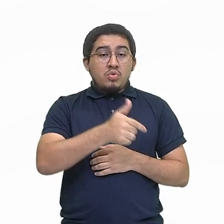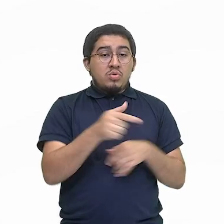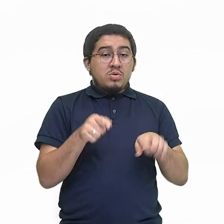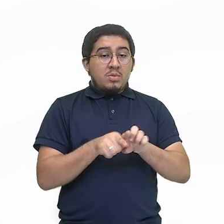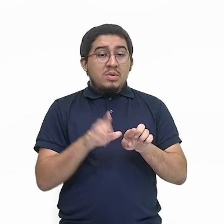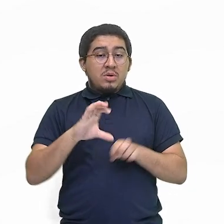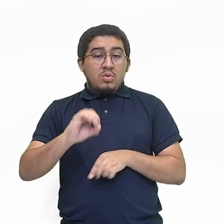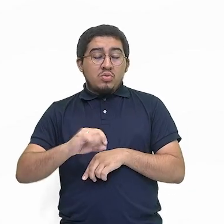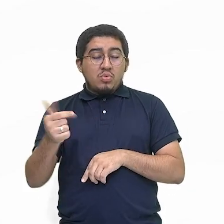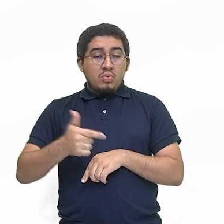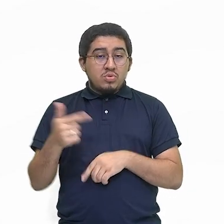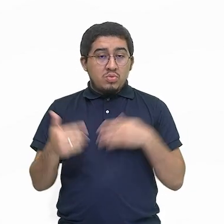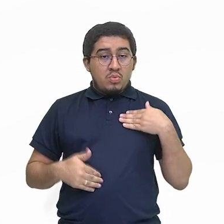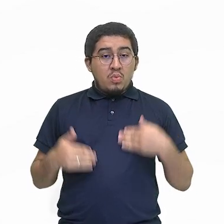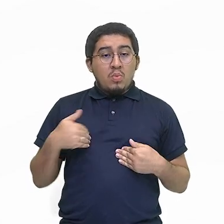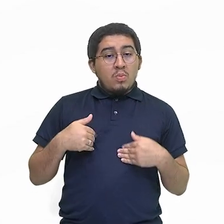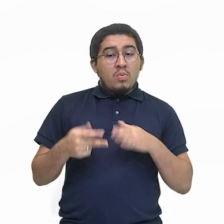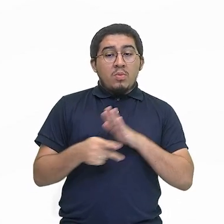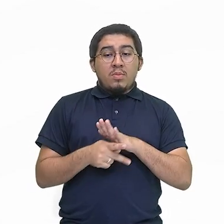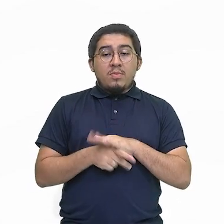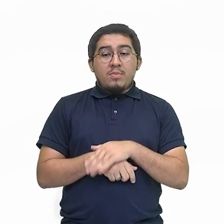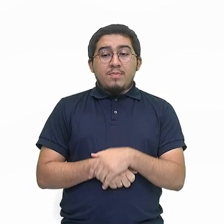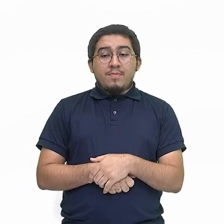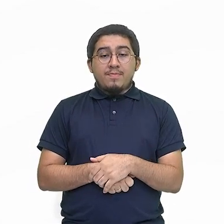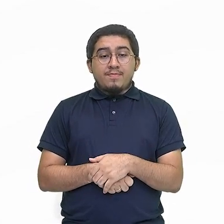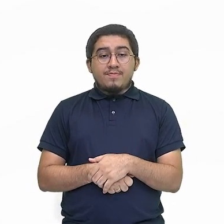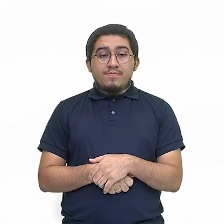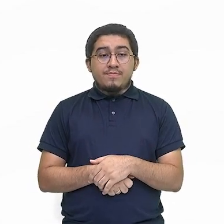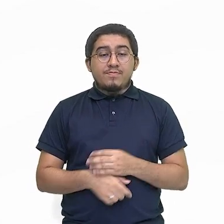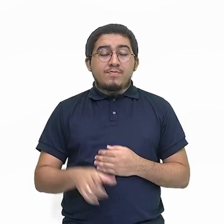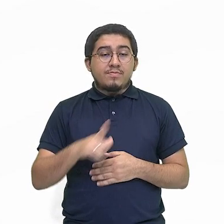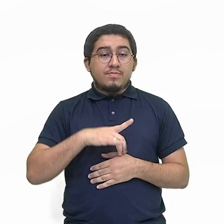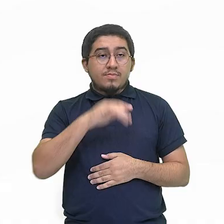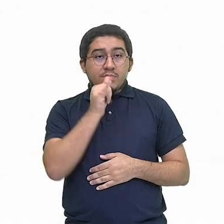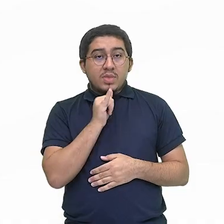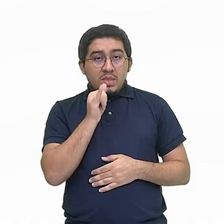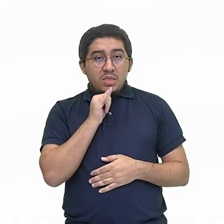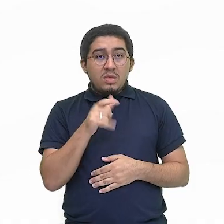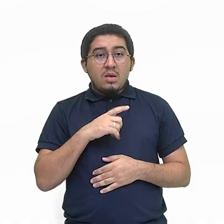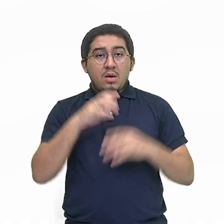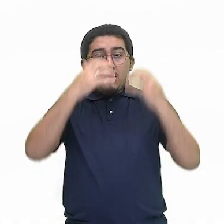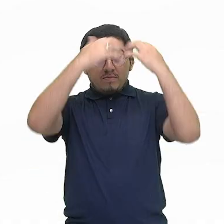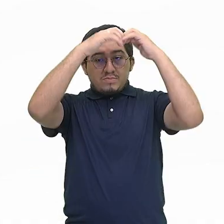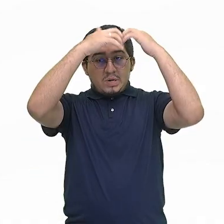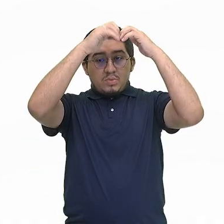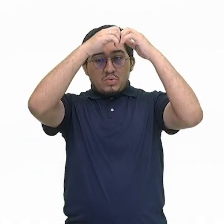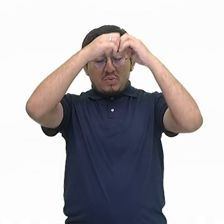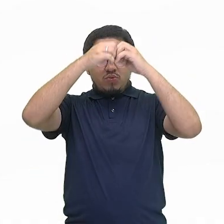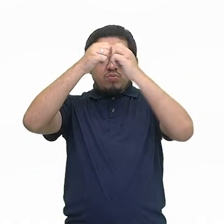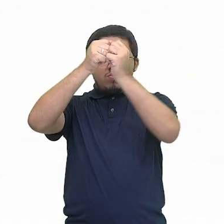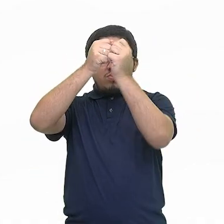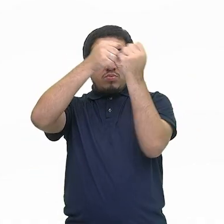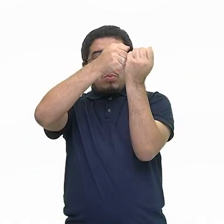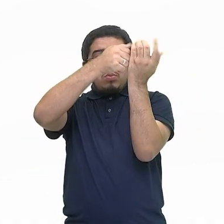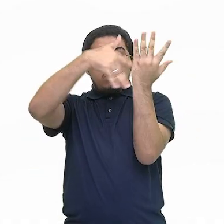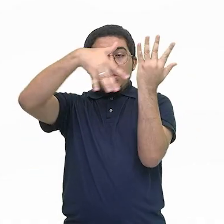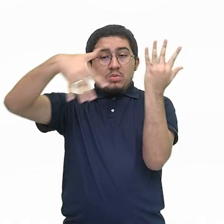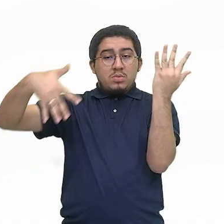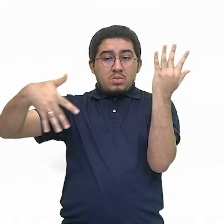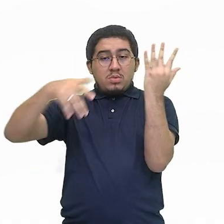corpo, do organismo. Temos também como exemplos neurônios. Vejam na imagem, eles apresentam uma